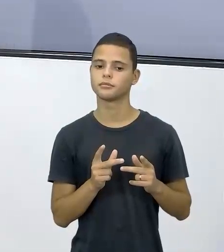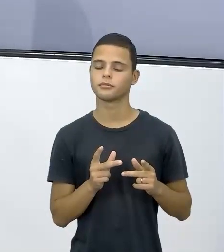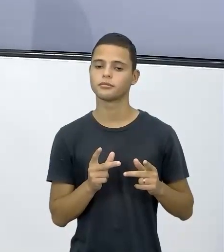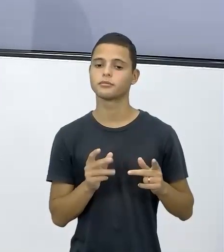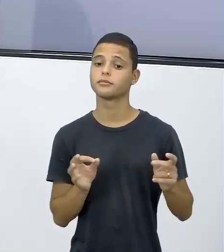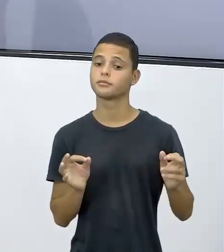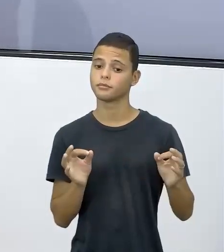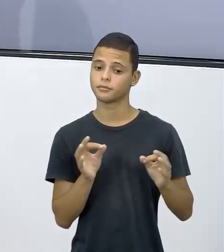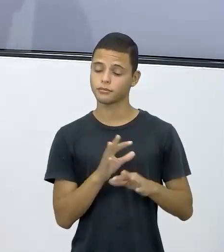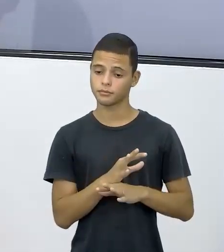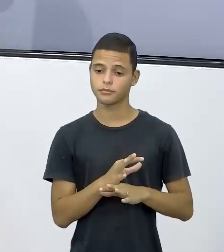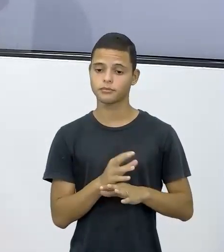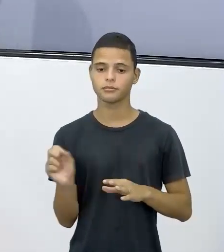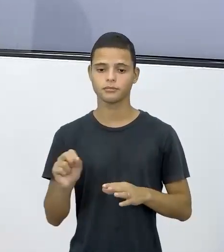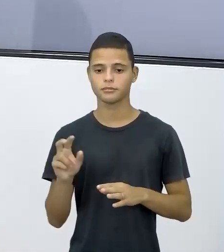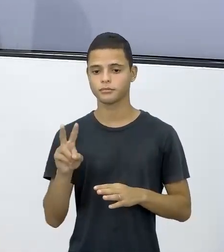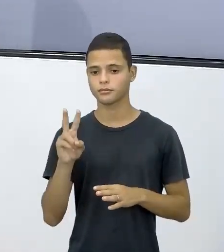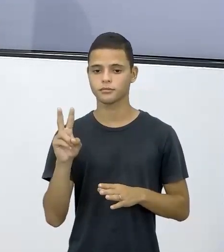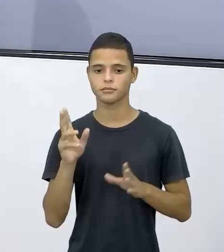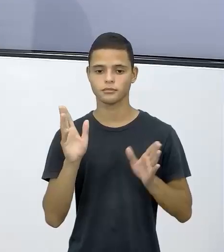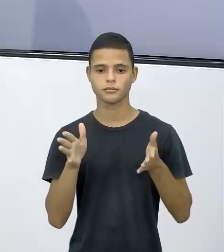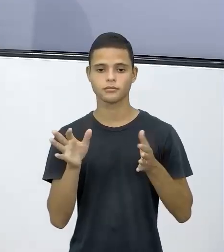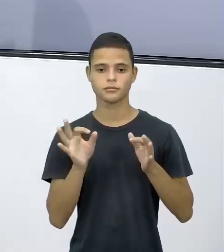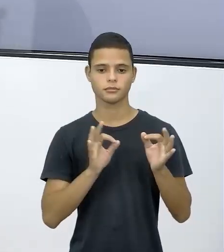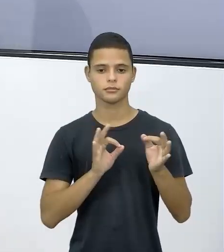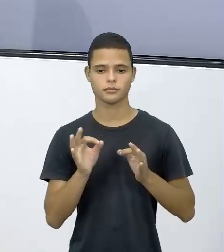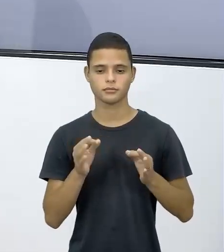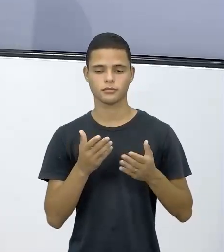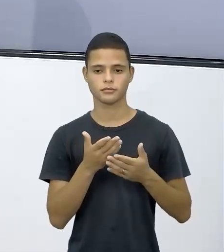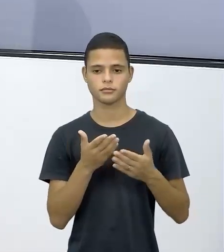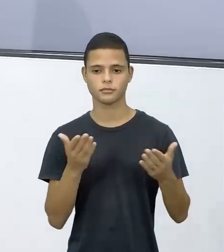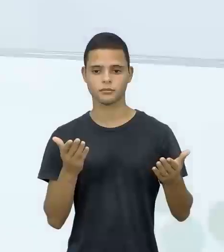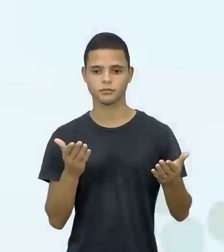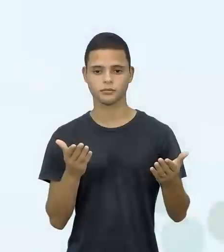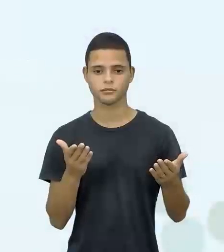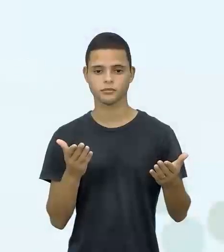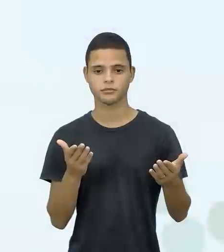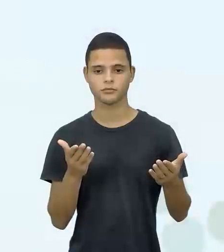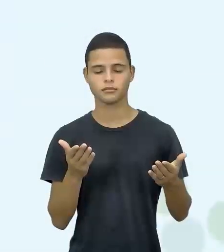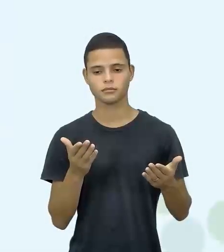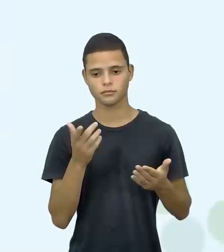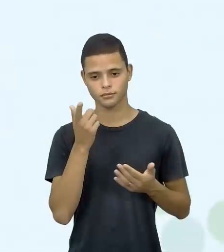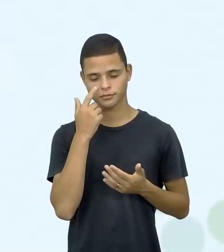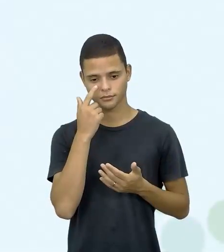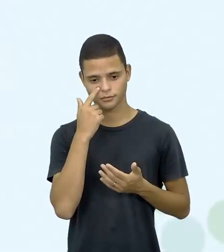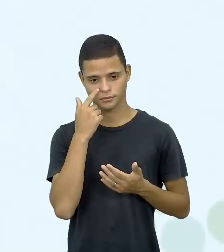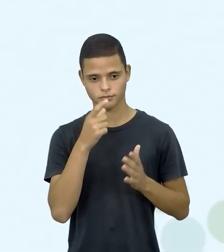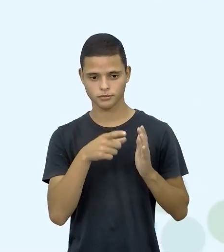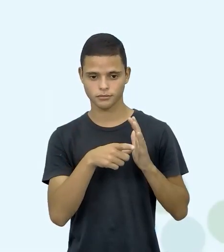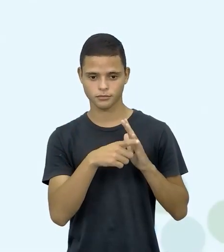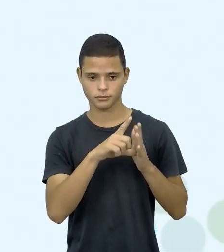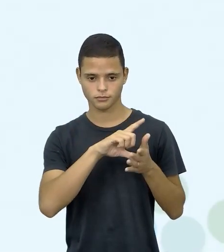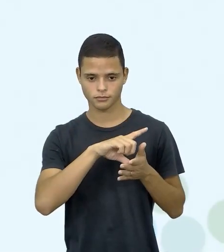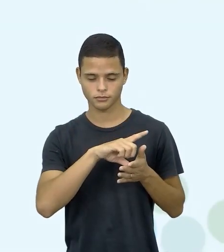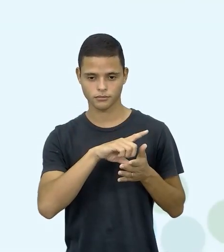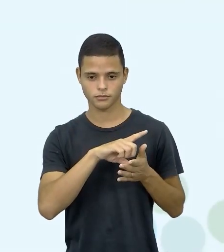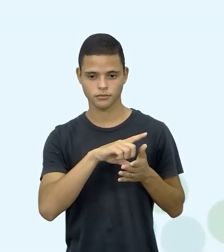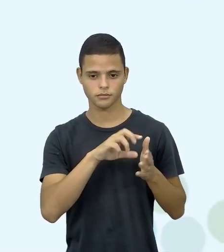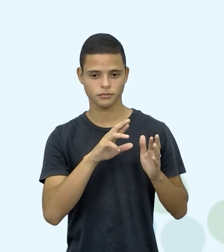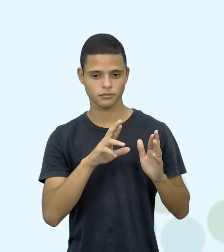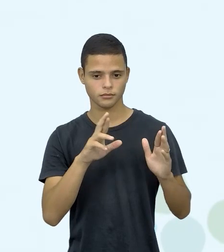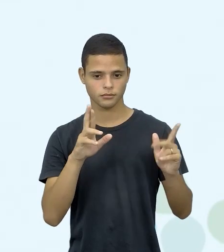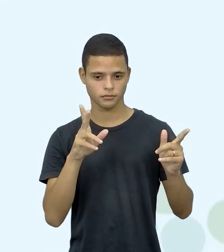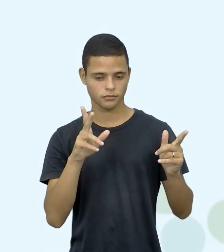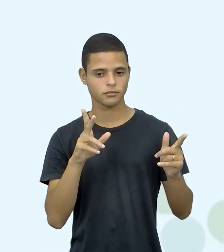esses valores aqui, eu já tinha preparado para vocês previamente, eu vou considerar um que eu fiz antes, tá certo? Que está um pouco diferente